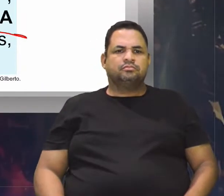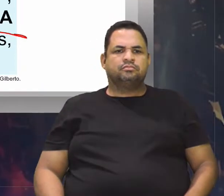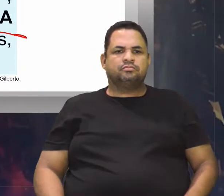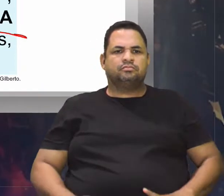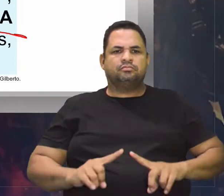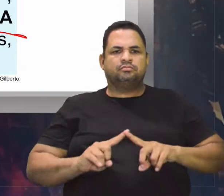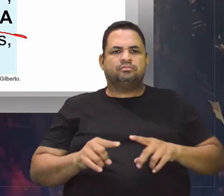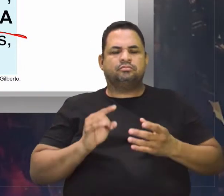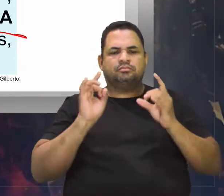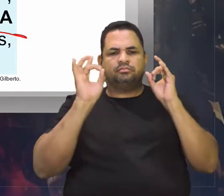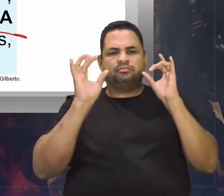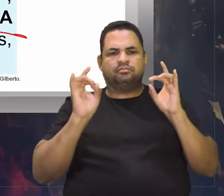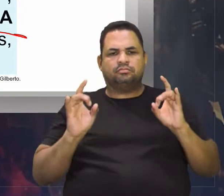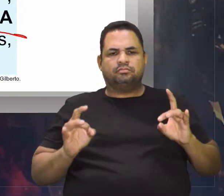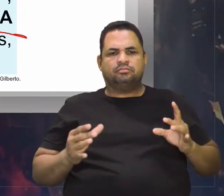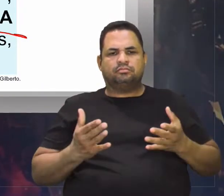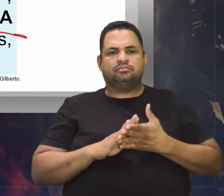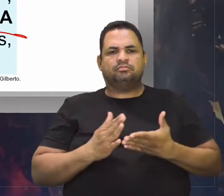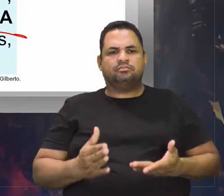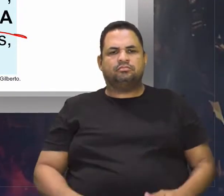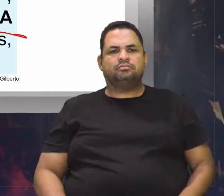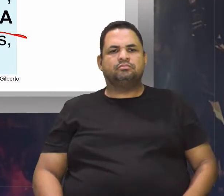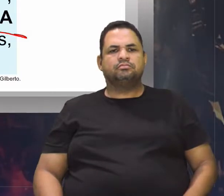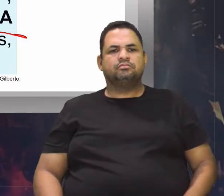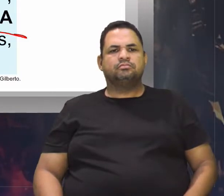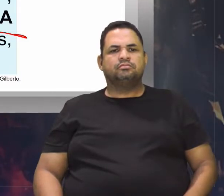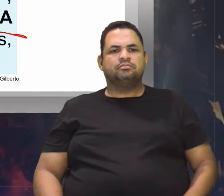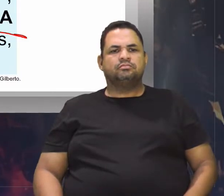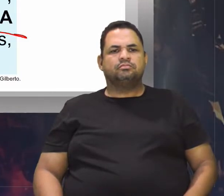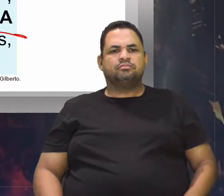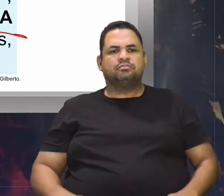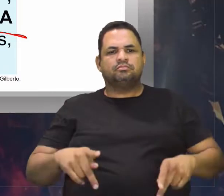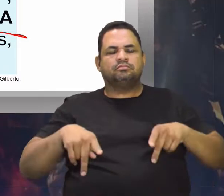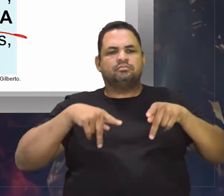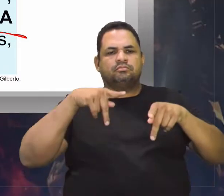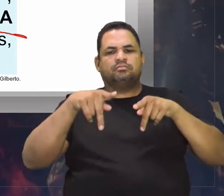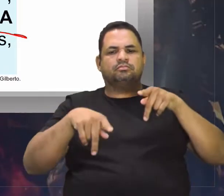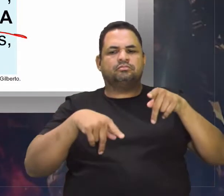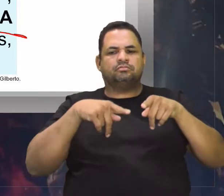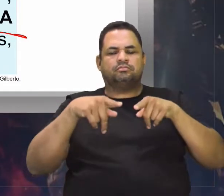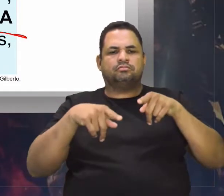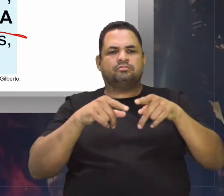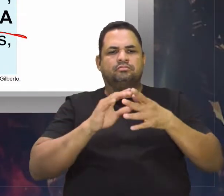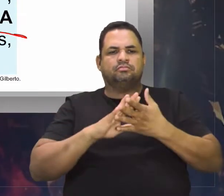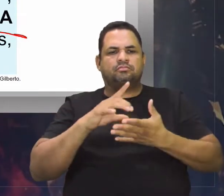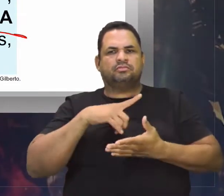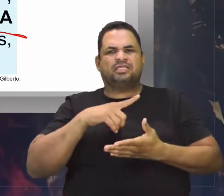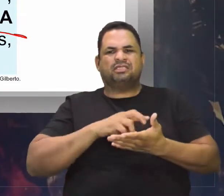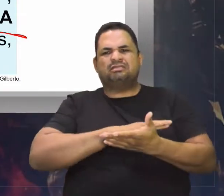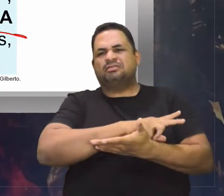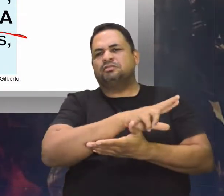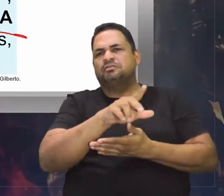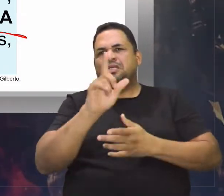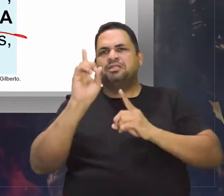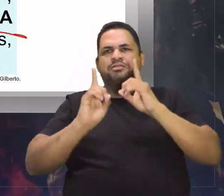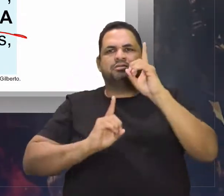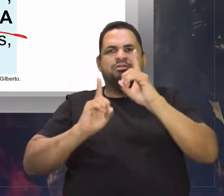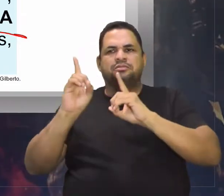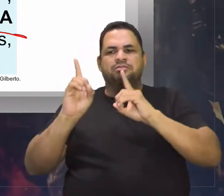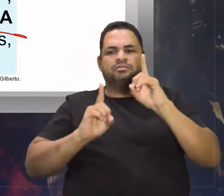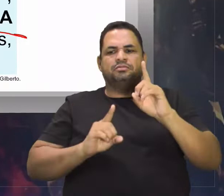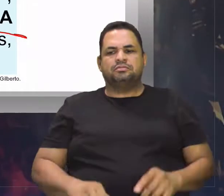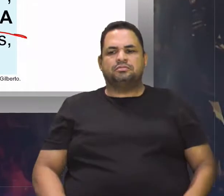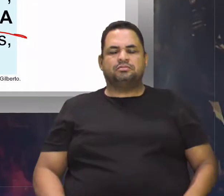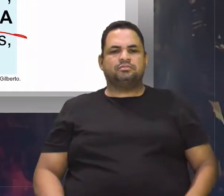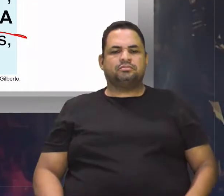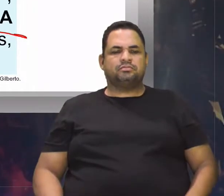Mas um detalhe para vocês. Esse povo, ele era politeísta, ele não tinha uma religião fixa.